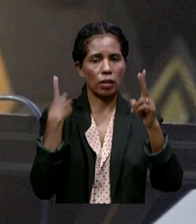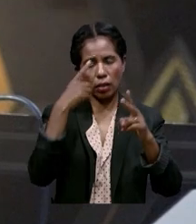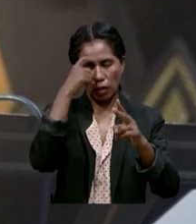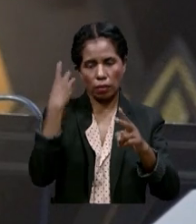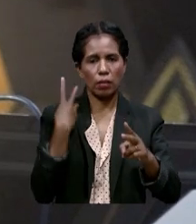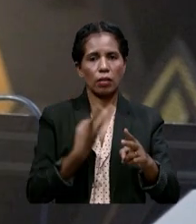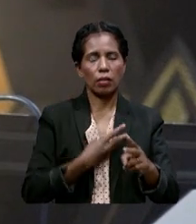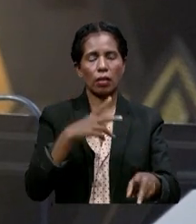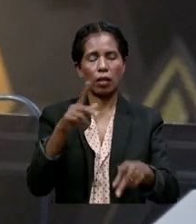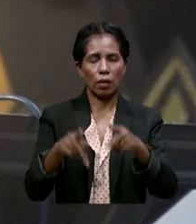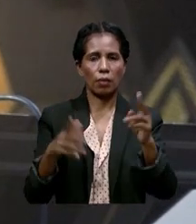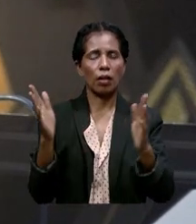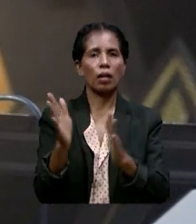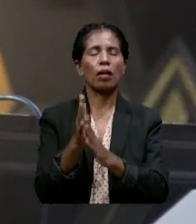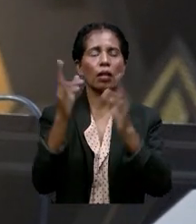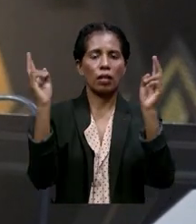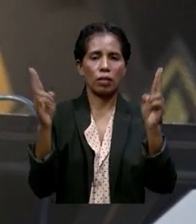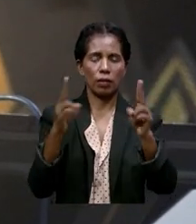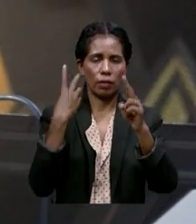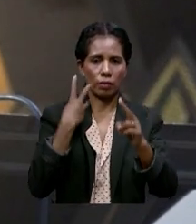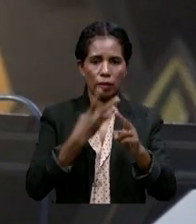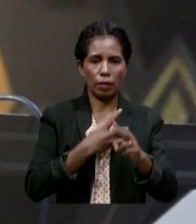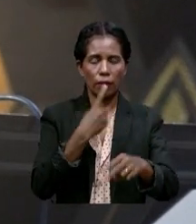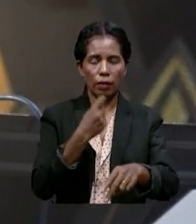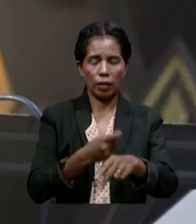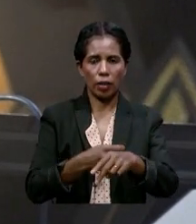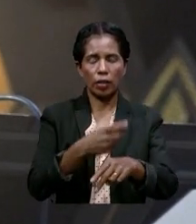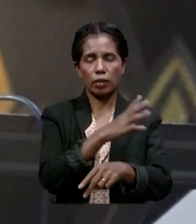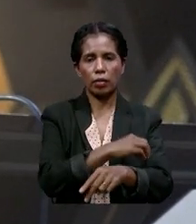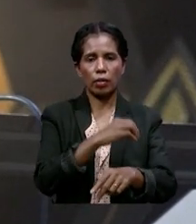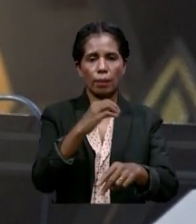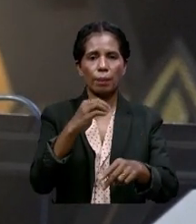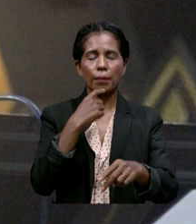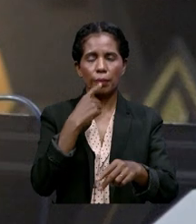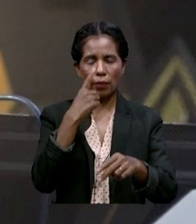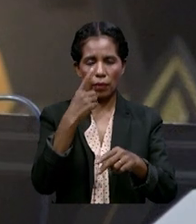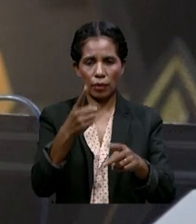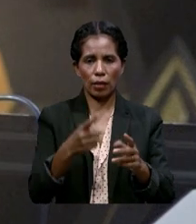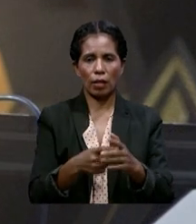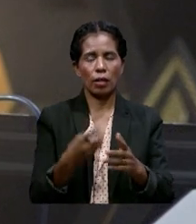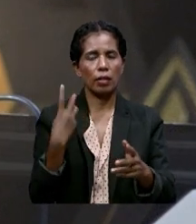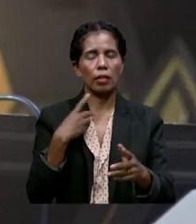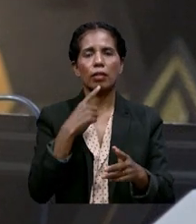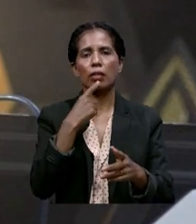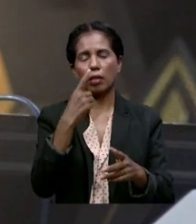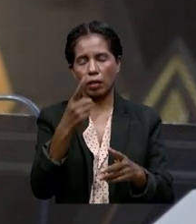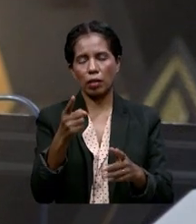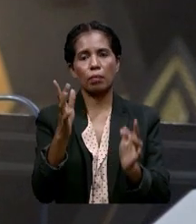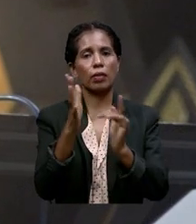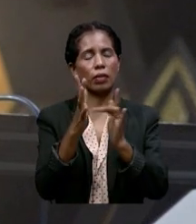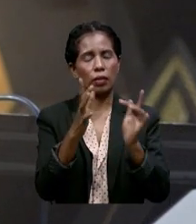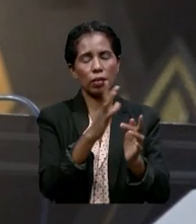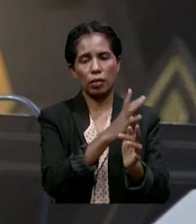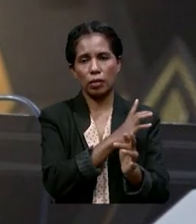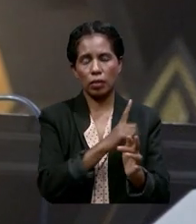aleluya. Ia tempo ita repete fali ita ne promesa batismunia. Ita hatetem banai. Ita